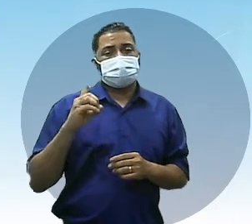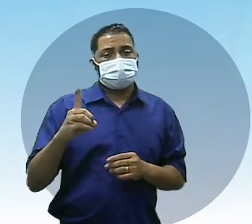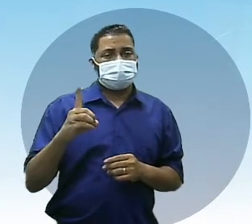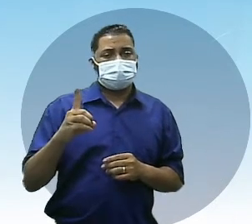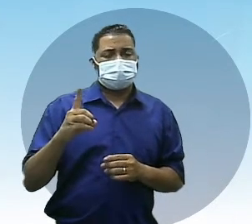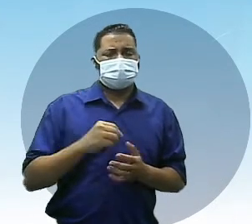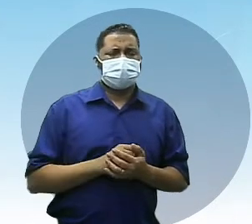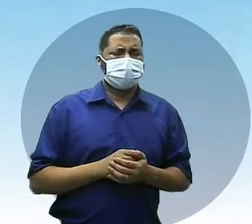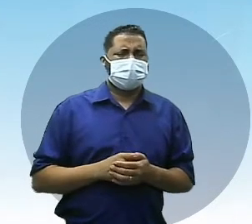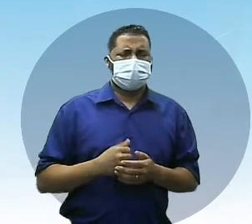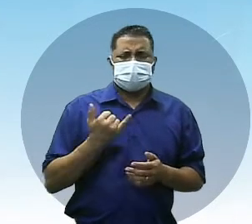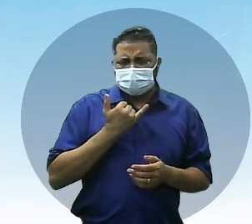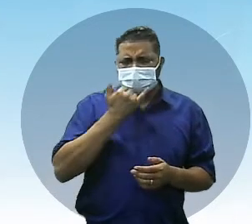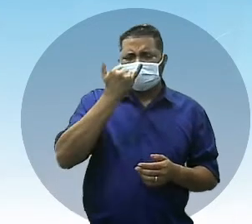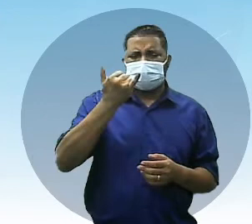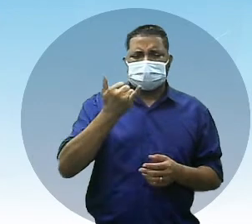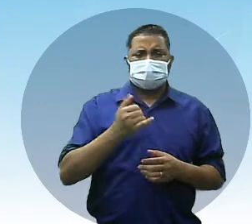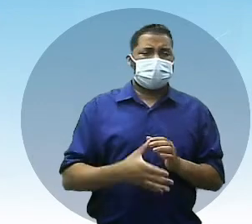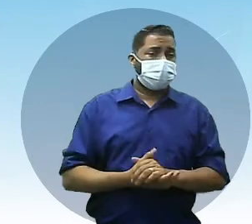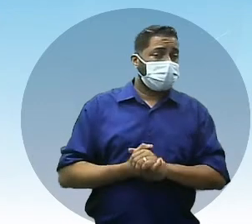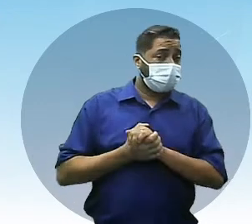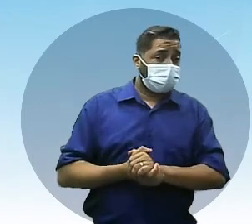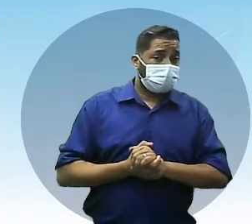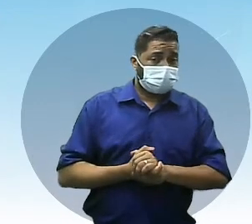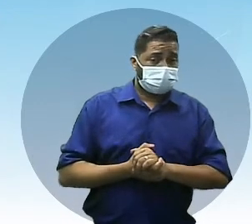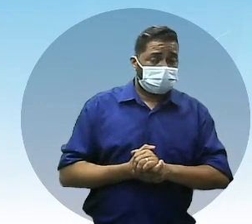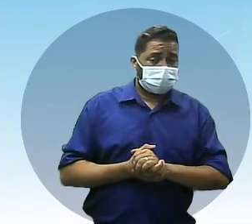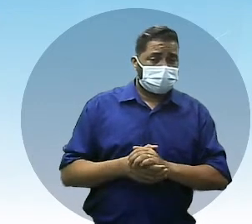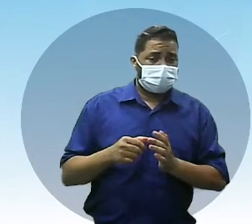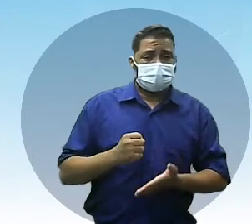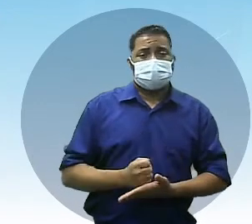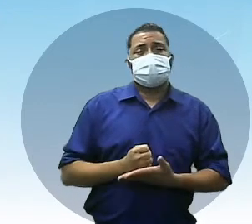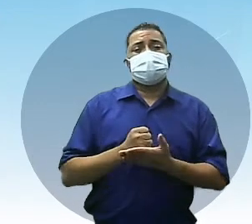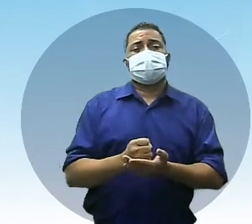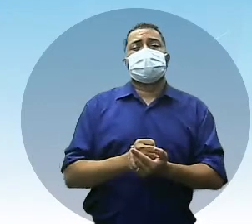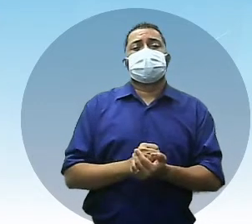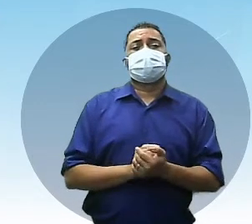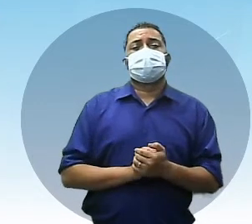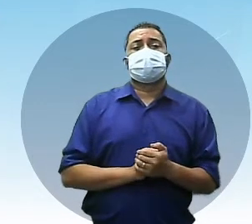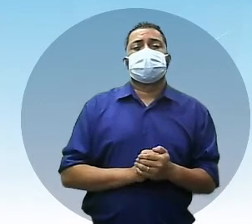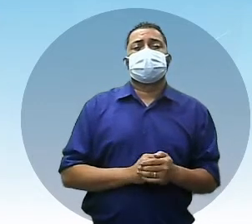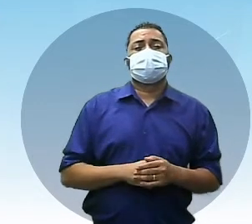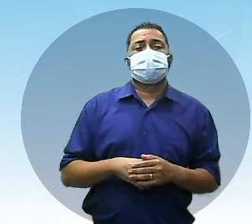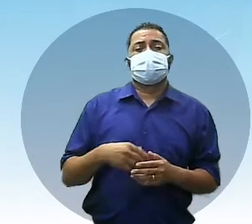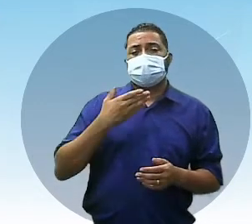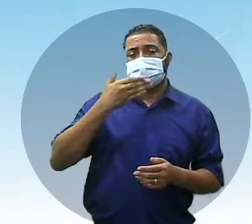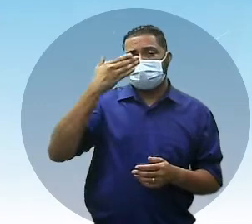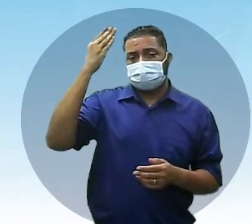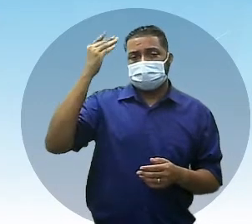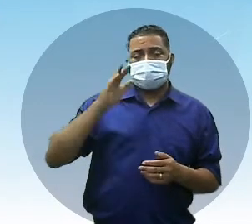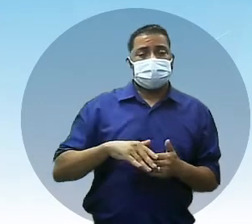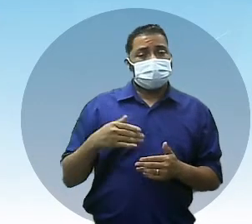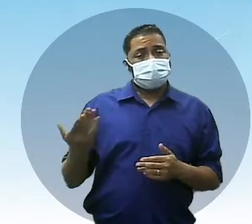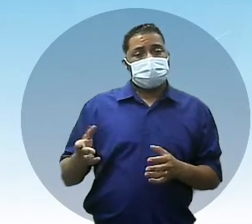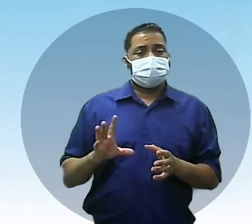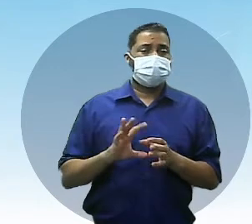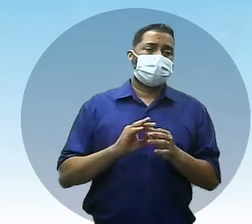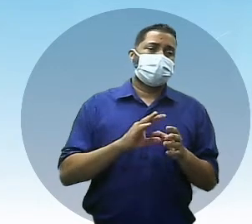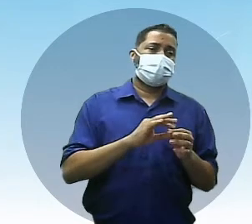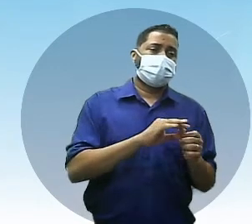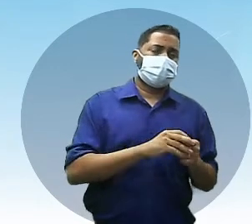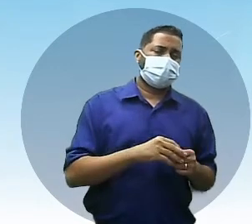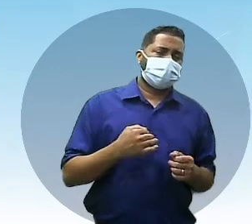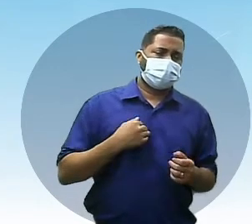dado. Frustração dos acordos de cooperação com a Liga Árabe está fora desse contexto, tá bem?